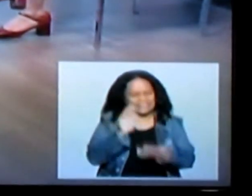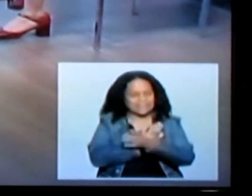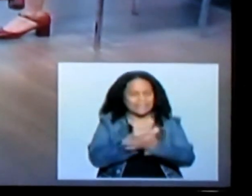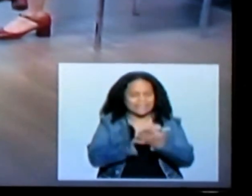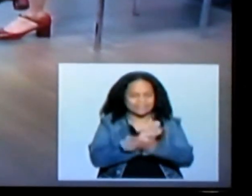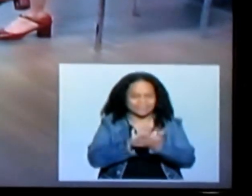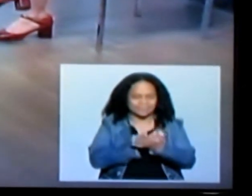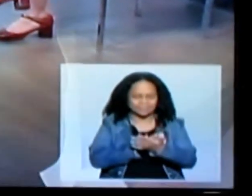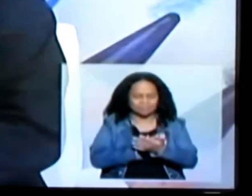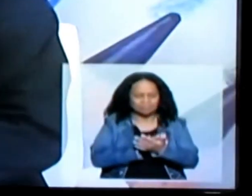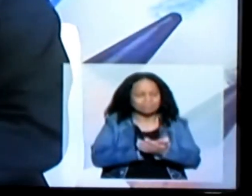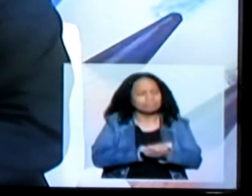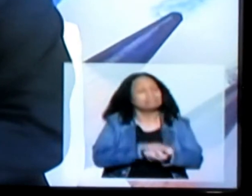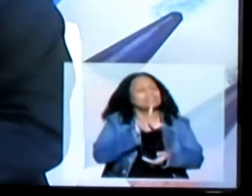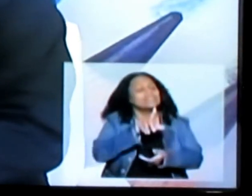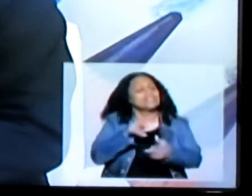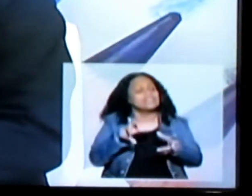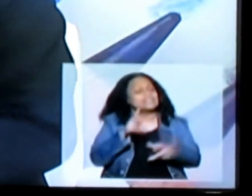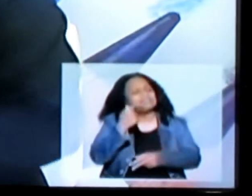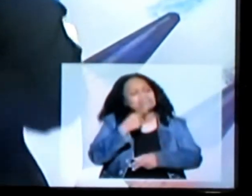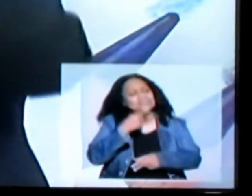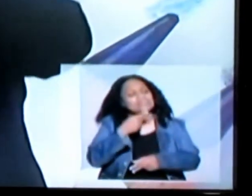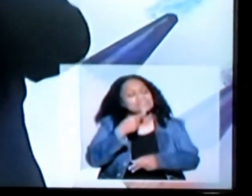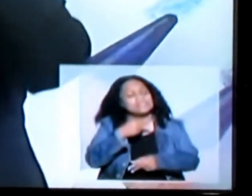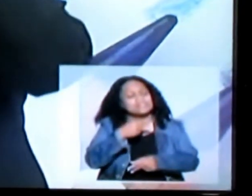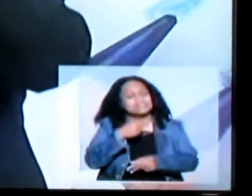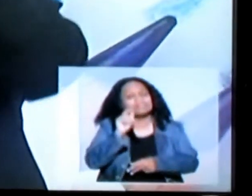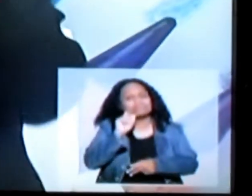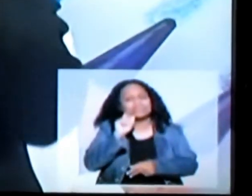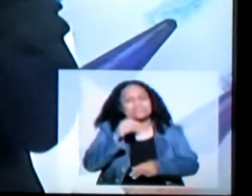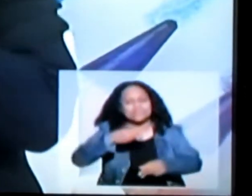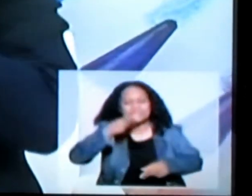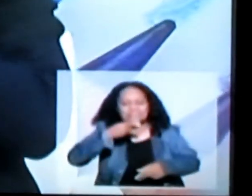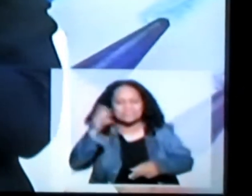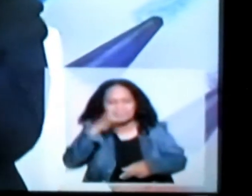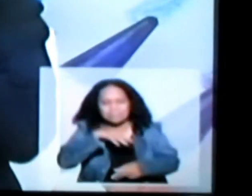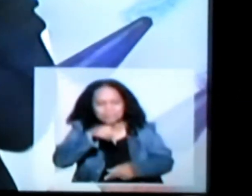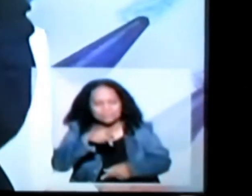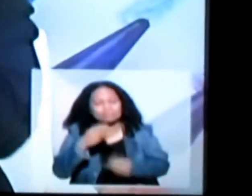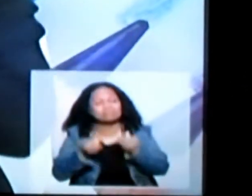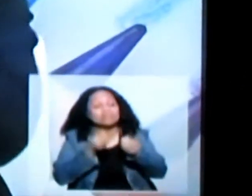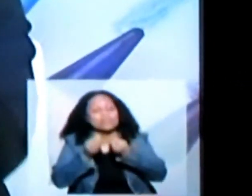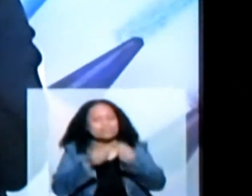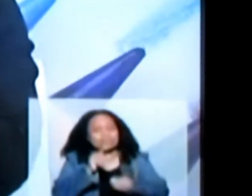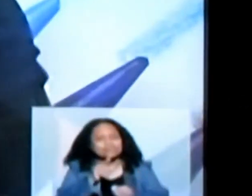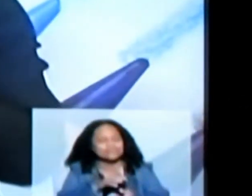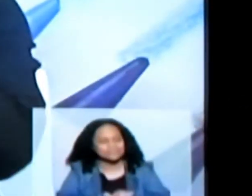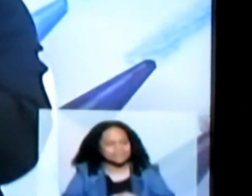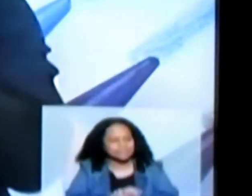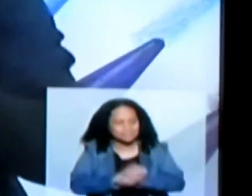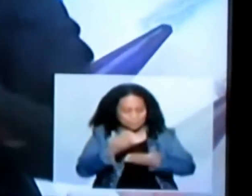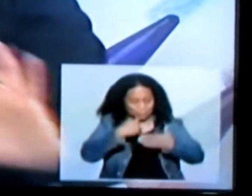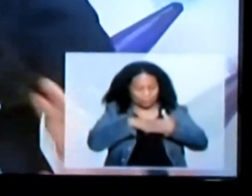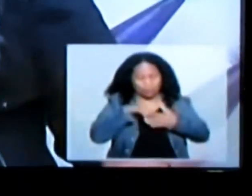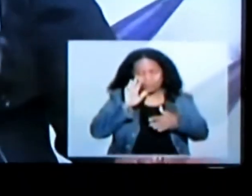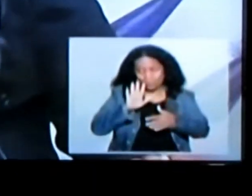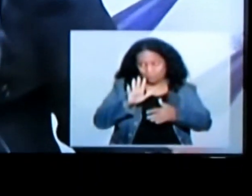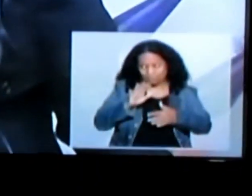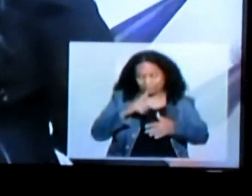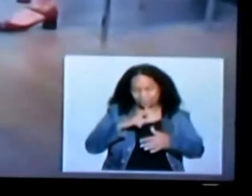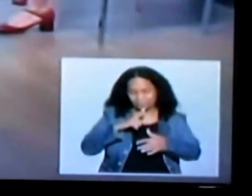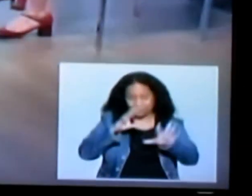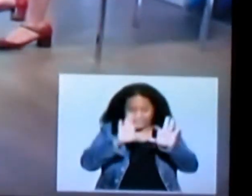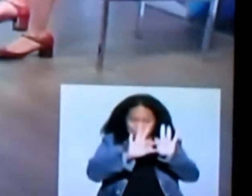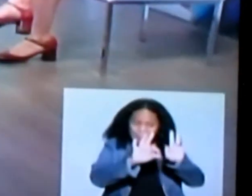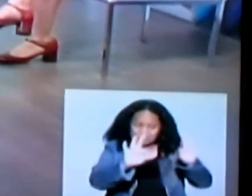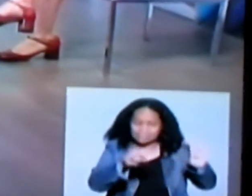Não, nunca. Recebi as críticas. Quando alguém chega lá, ah, sou isso, sou aquilo. Como é que vocês lidam com isso, assim, internamente? Olha,